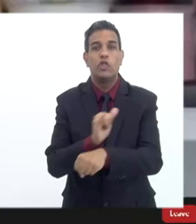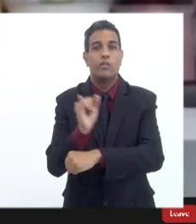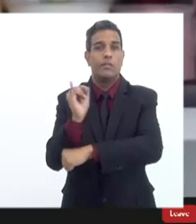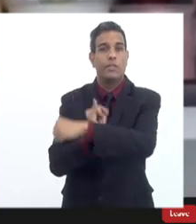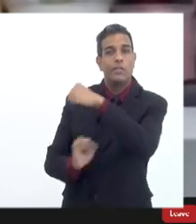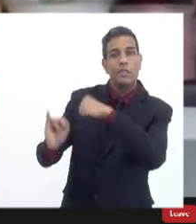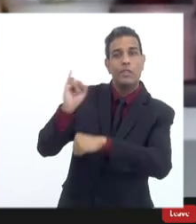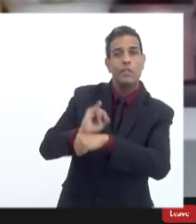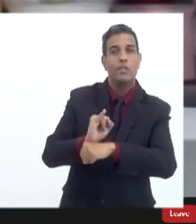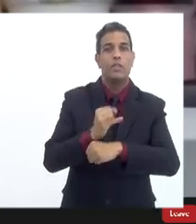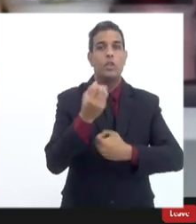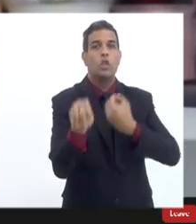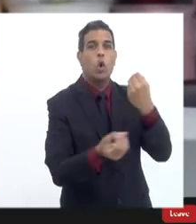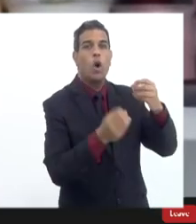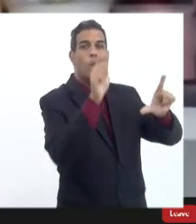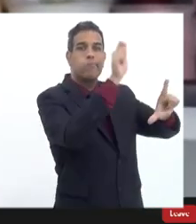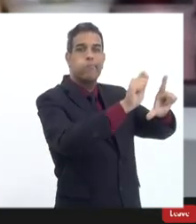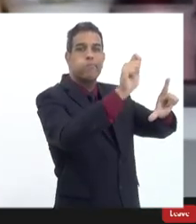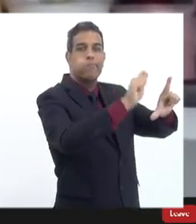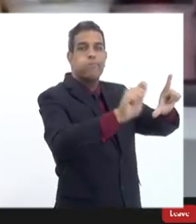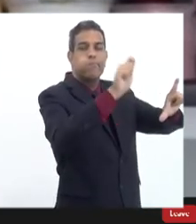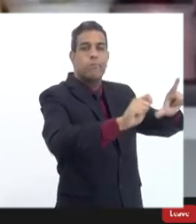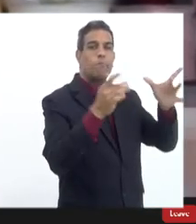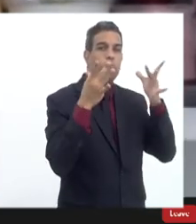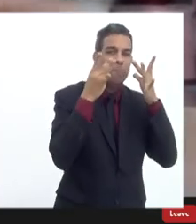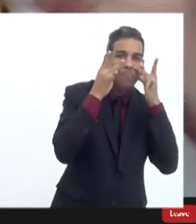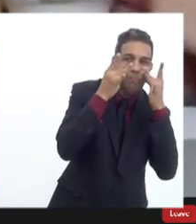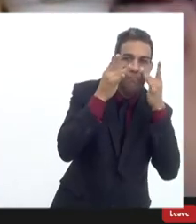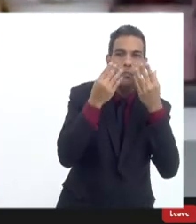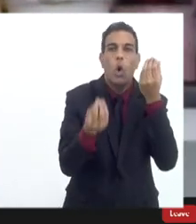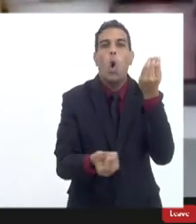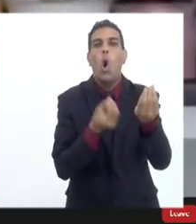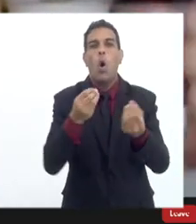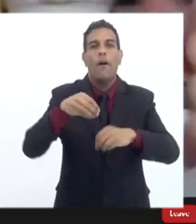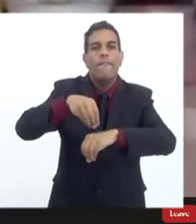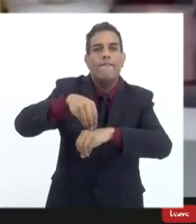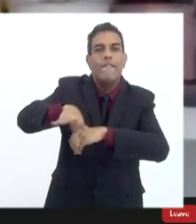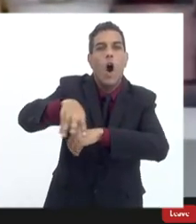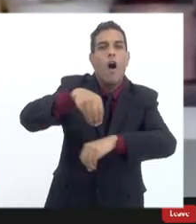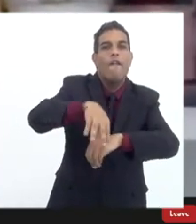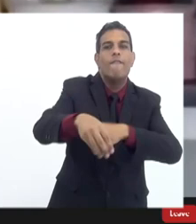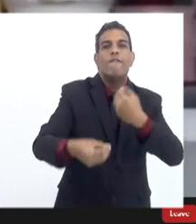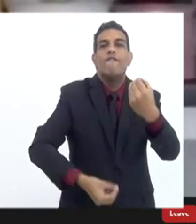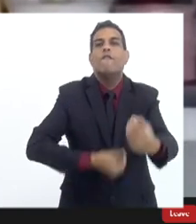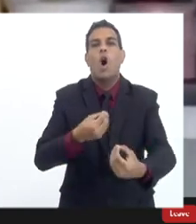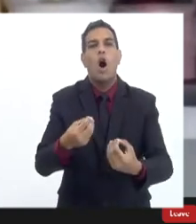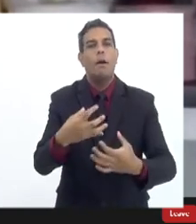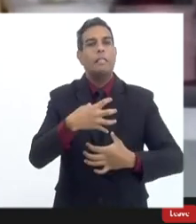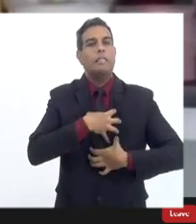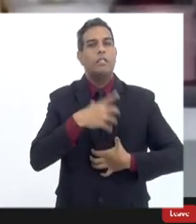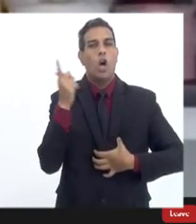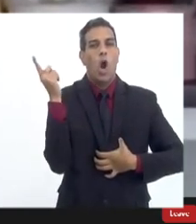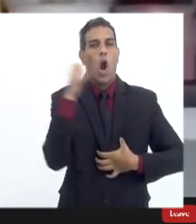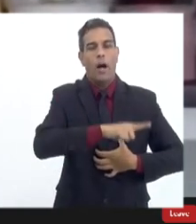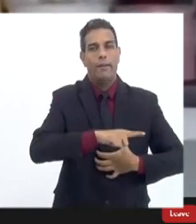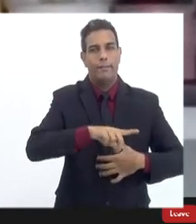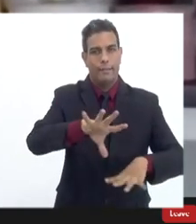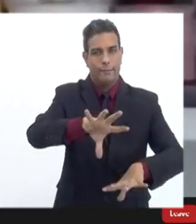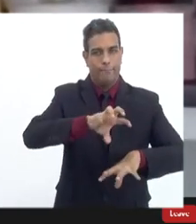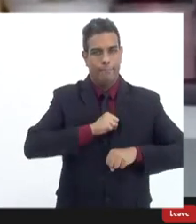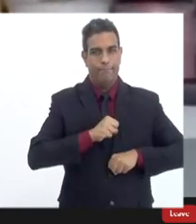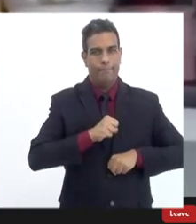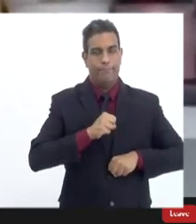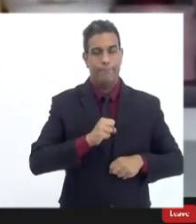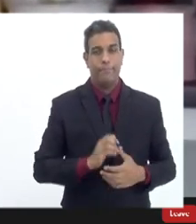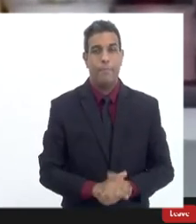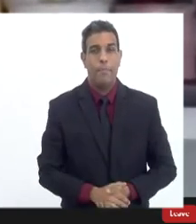games e via storytelling e via maneiras juvenis de falar, né? Porque,